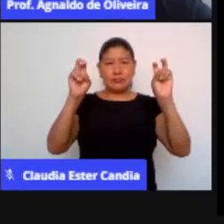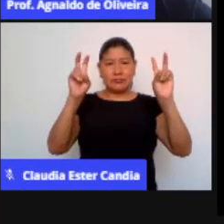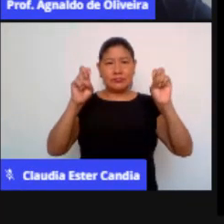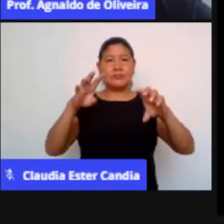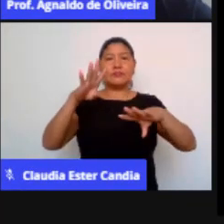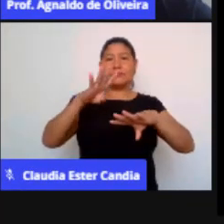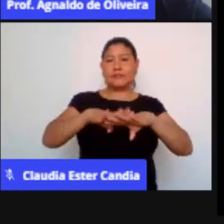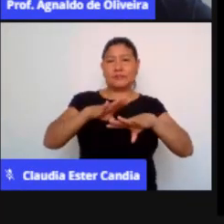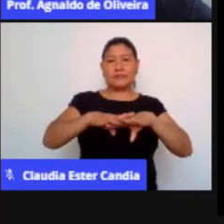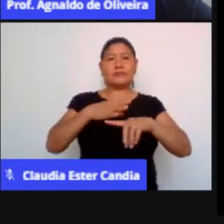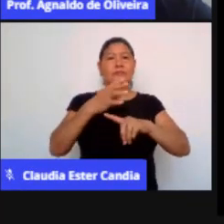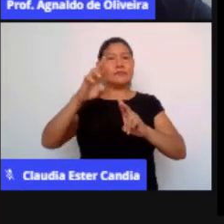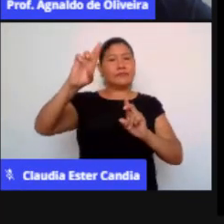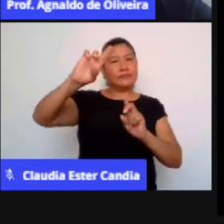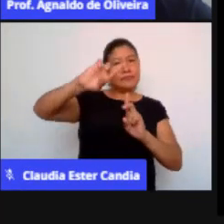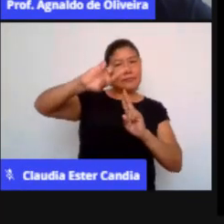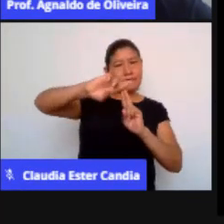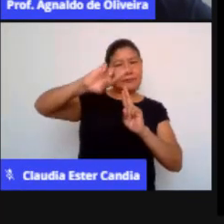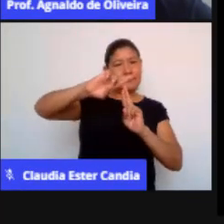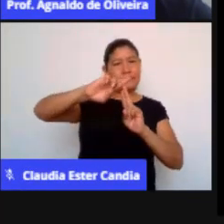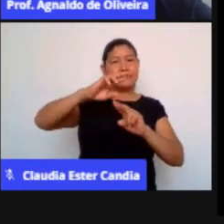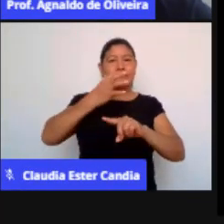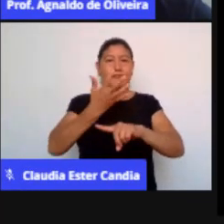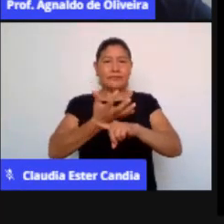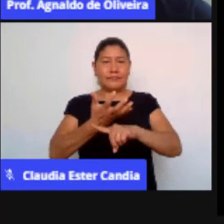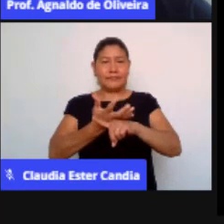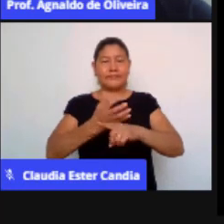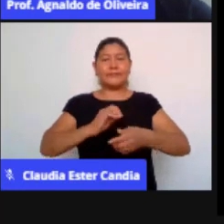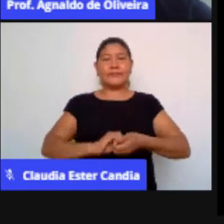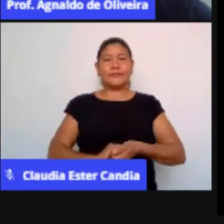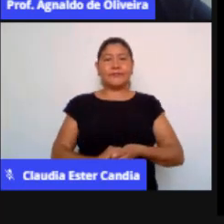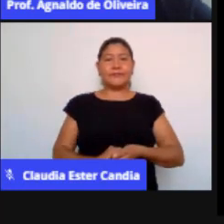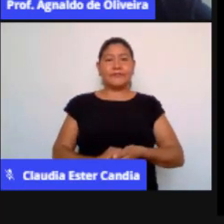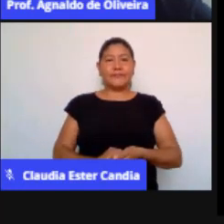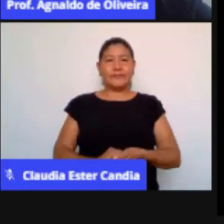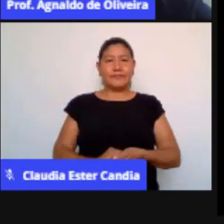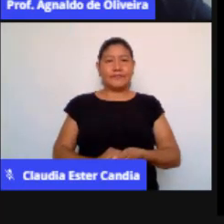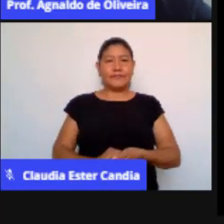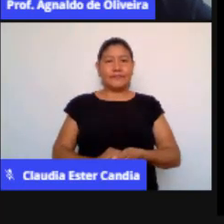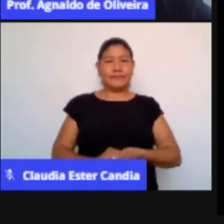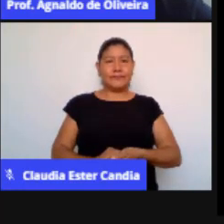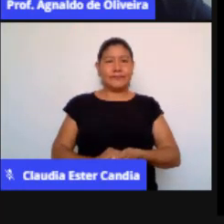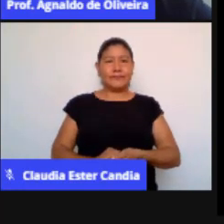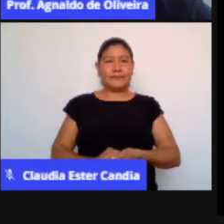Matemática. Próximo slide, por favor, Agnaldo.